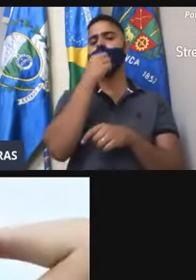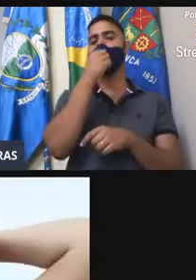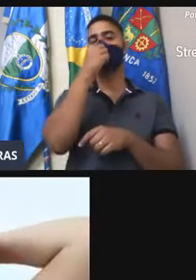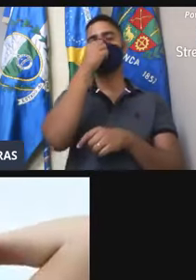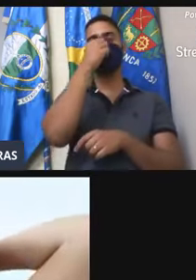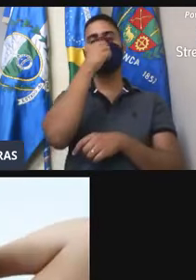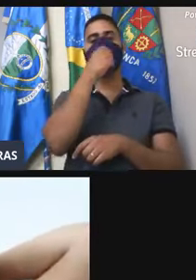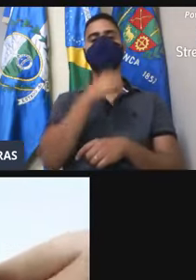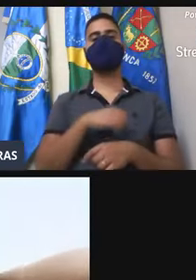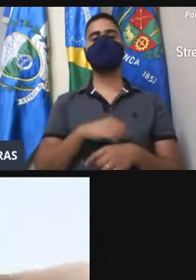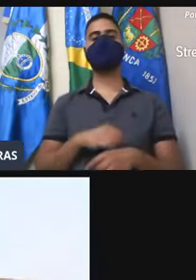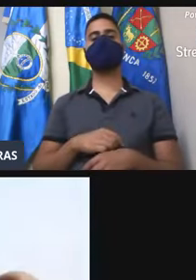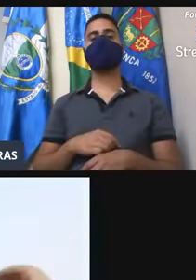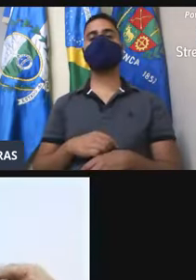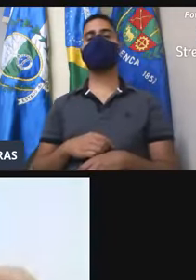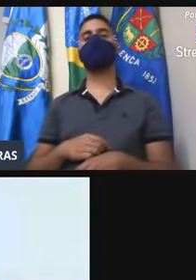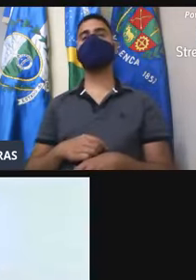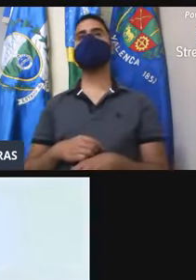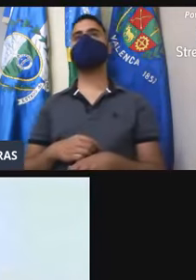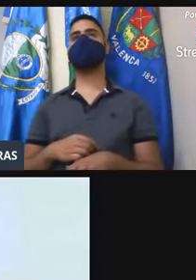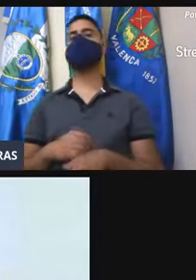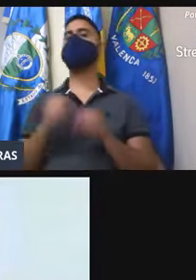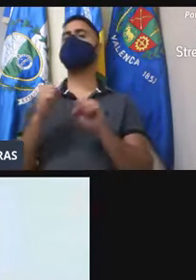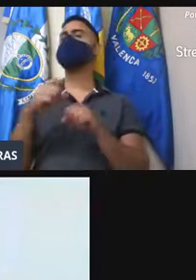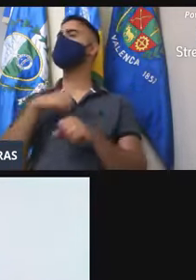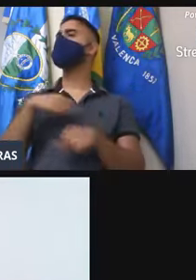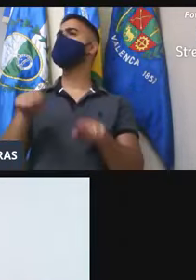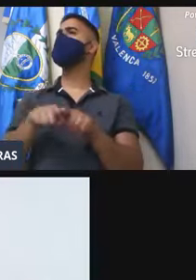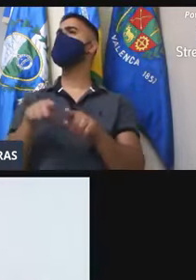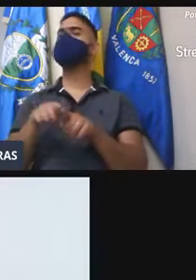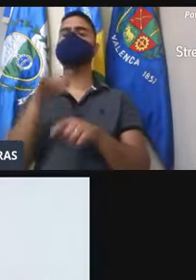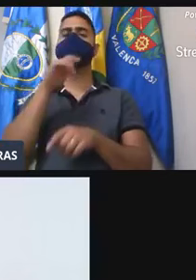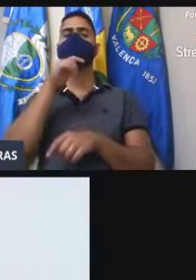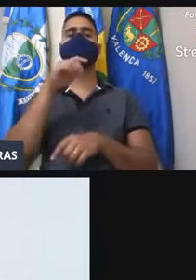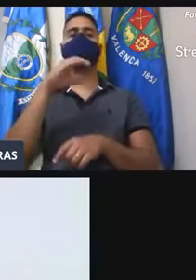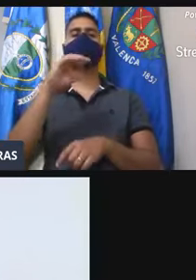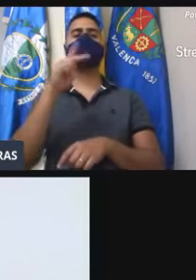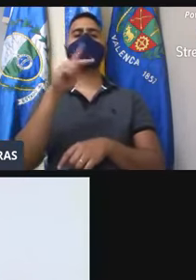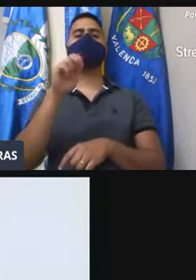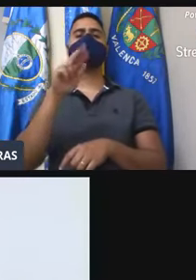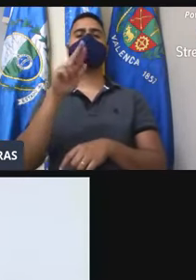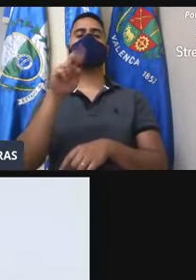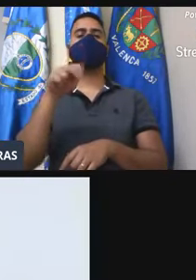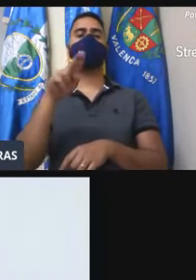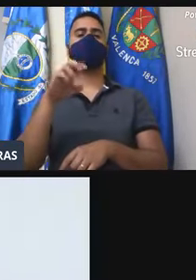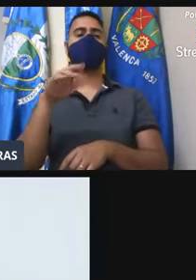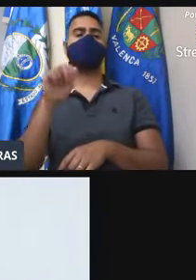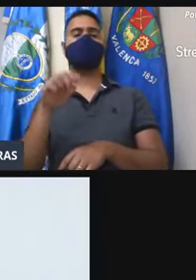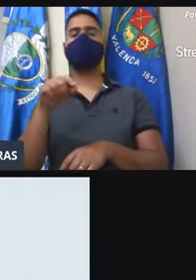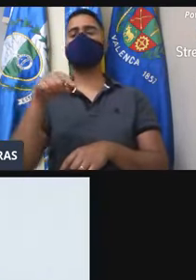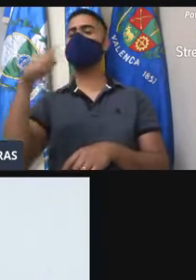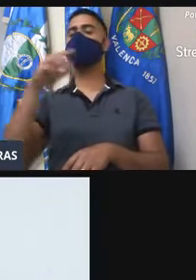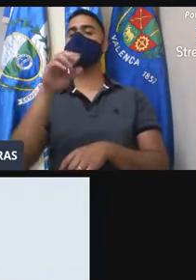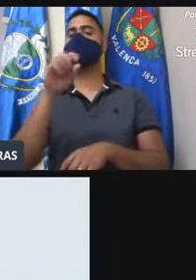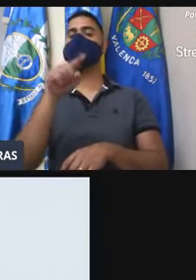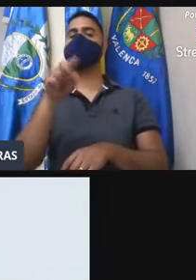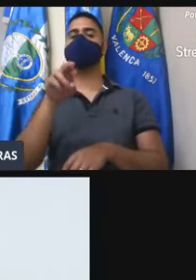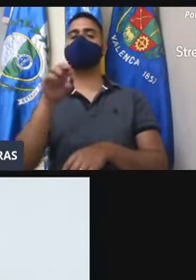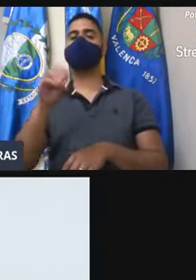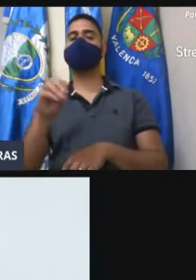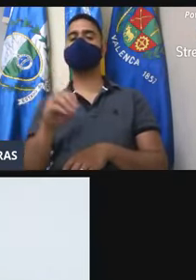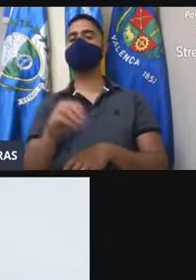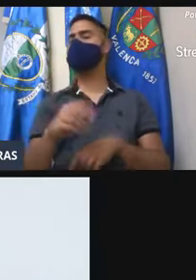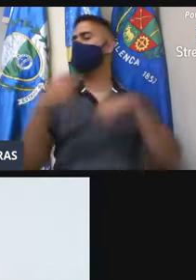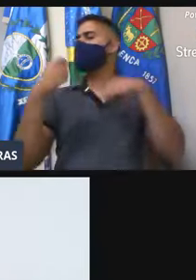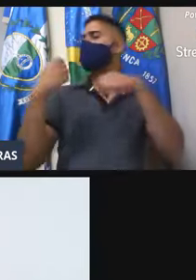possa passar ali indo na Charneca, ali, subindo ali depois de Osório. A gente